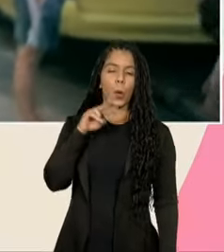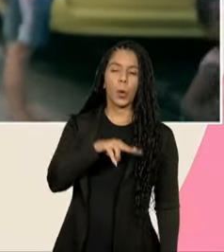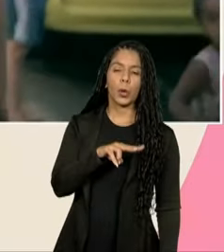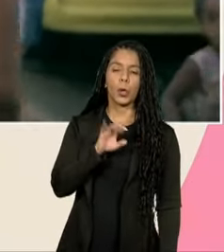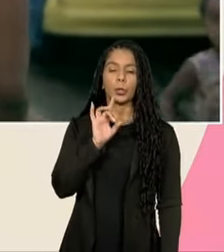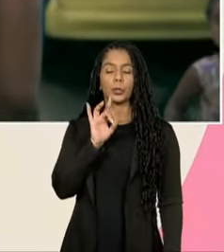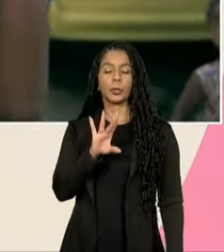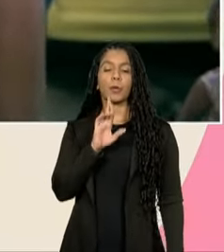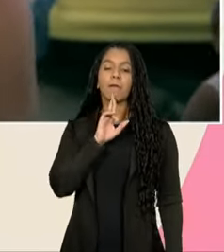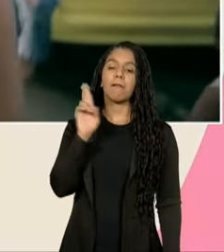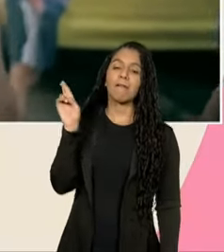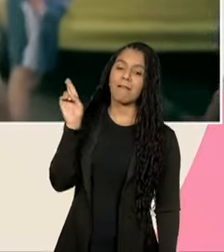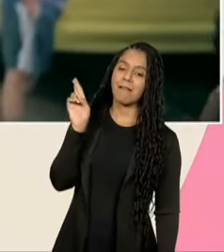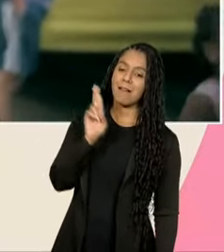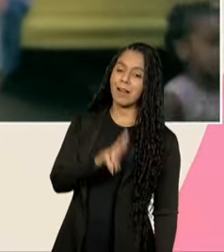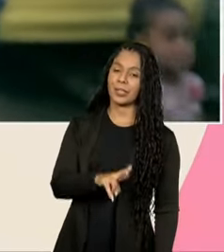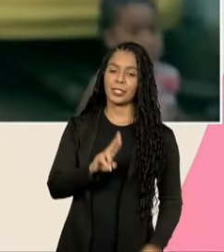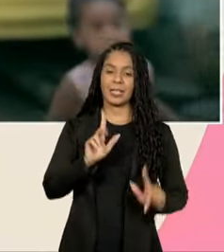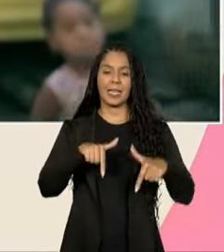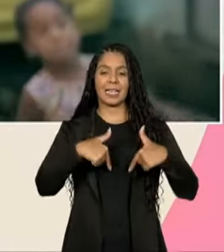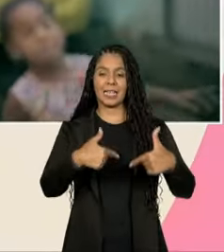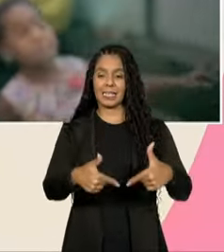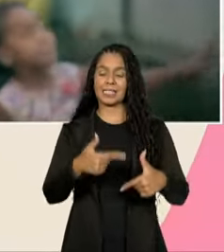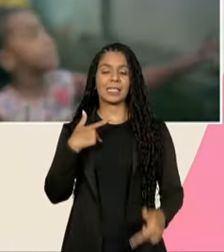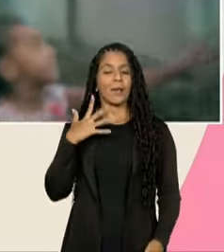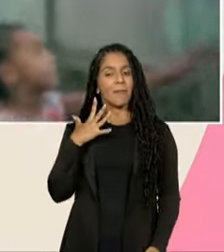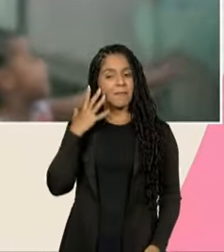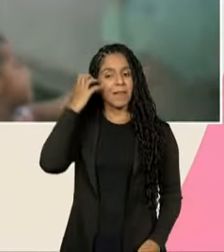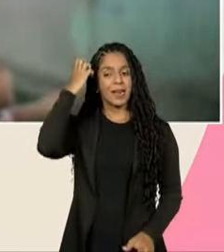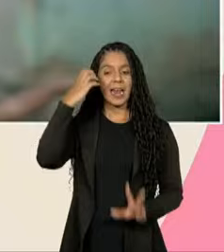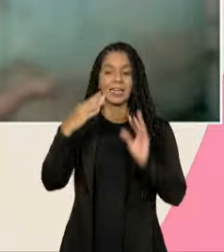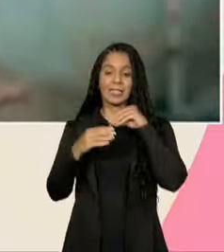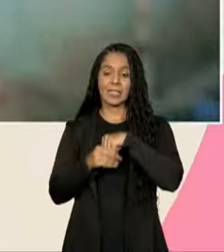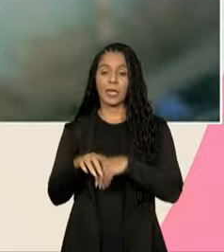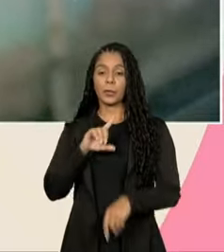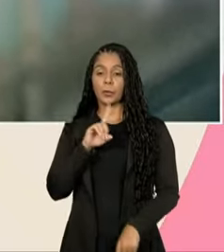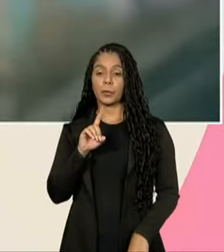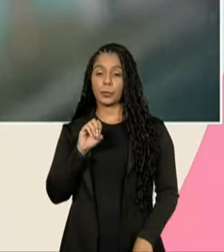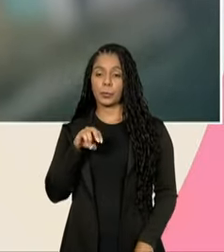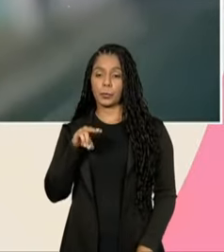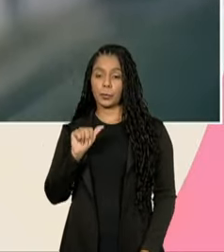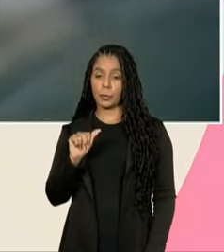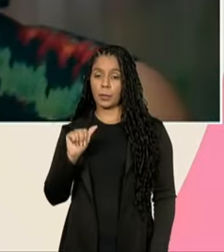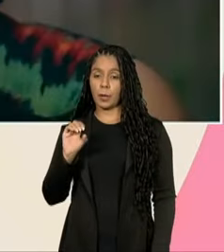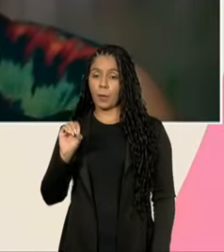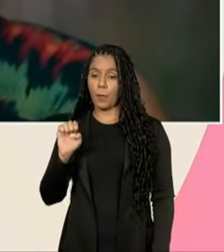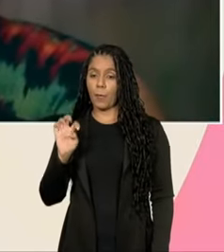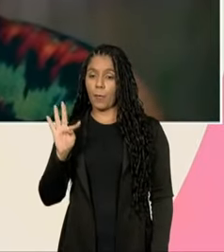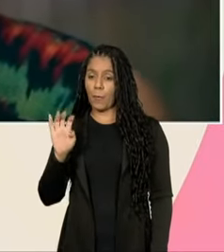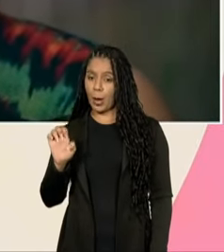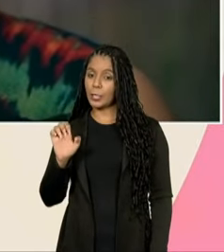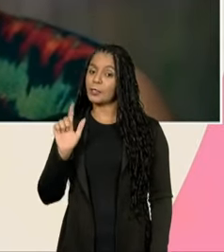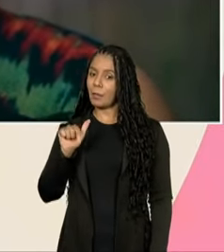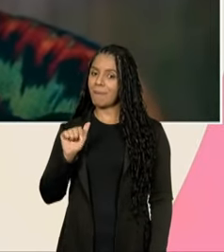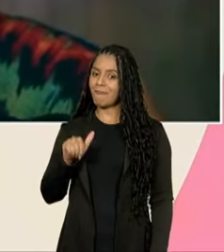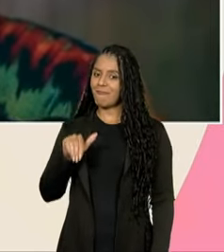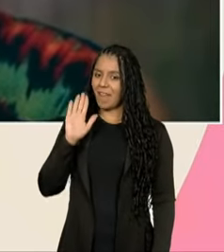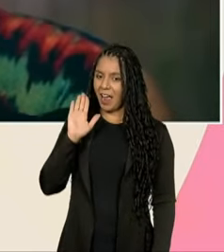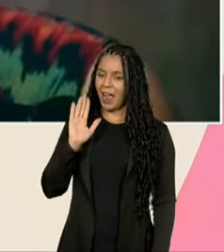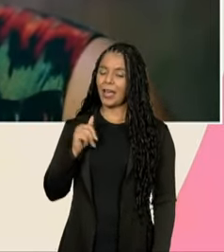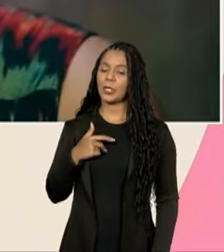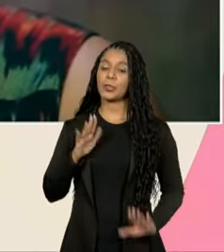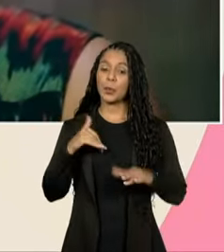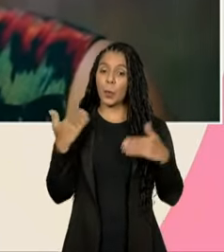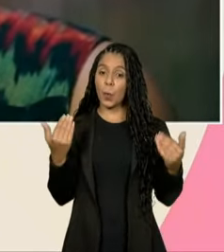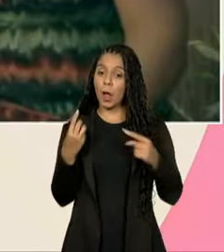sendo uma resposta a uma ação específica de Marielle na Zona Oeste. Ele é um pouco mais do que isso, né? Eu acho que quando eles pensam